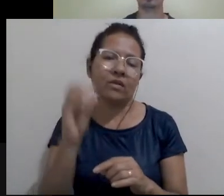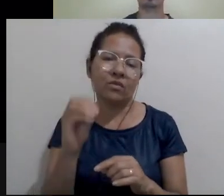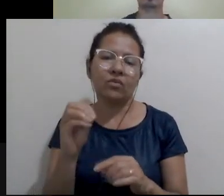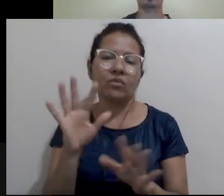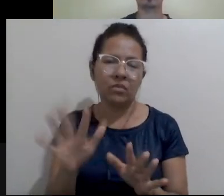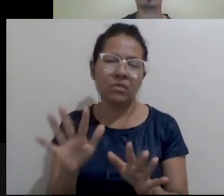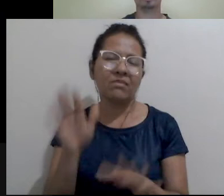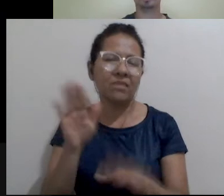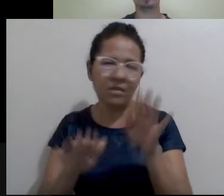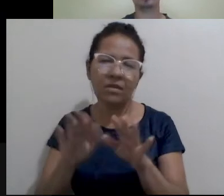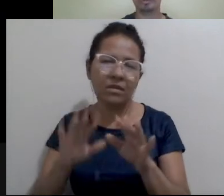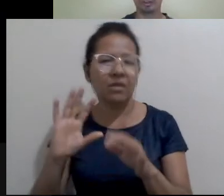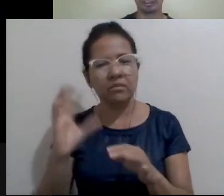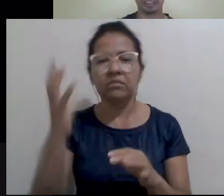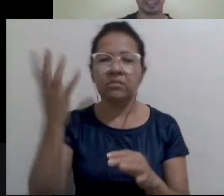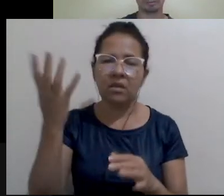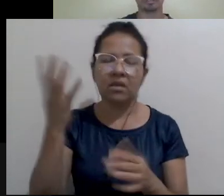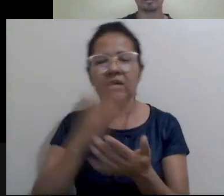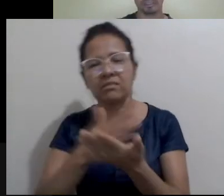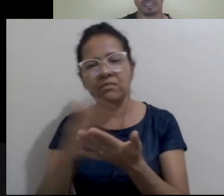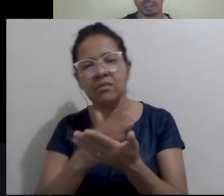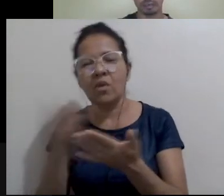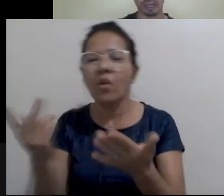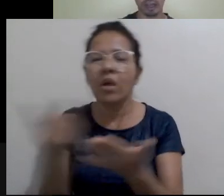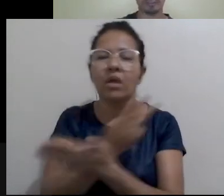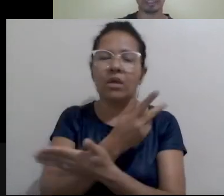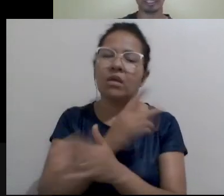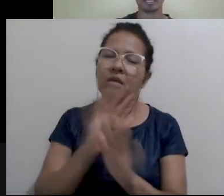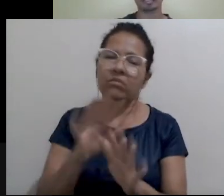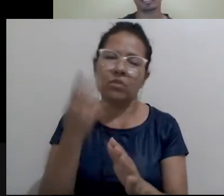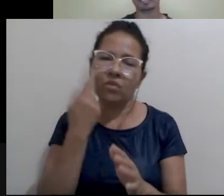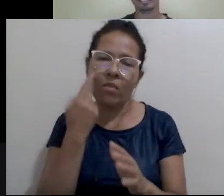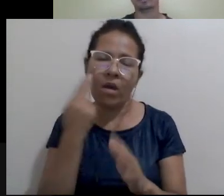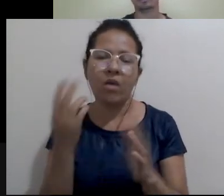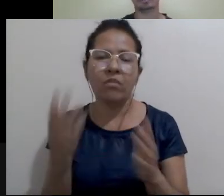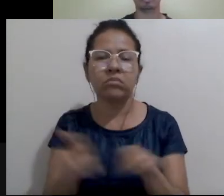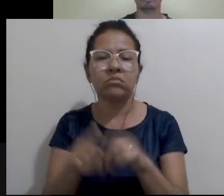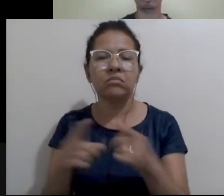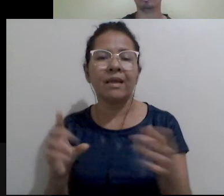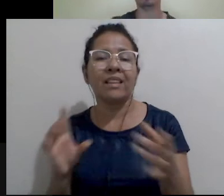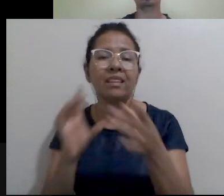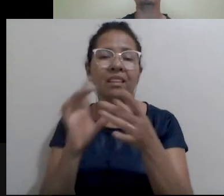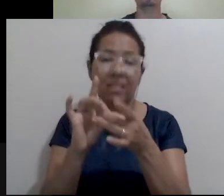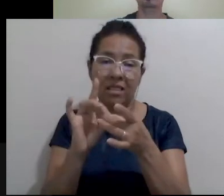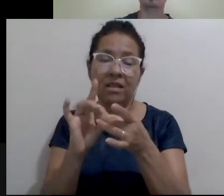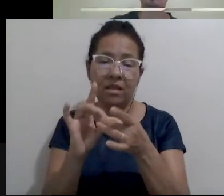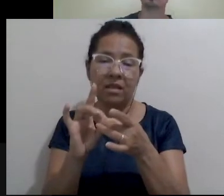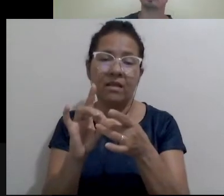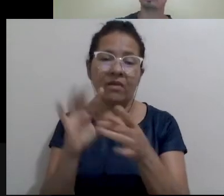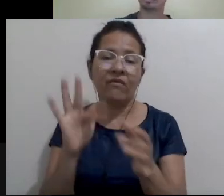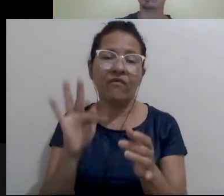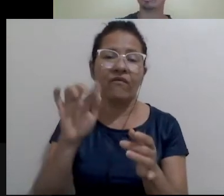vou preparar nas aulas, tá? Para ficar mais fácil. E aí eu não percebi esse erro, tá? Mas aqui cada ligante fluoreto F- contribui